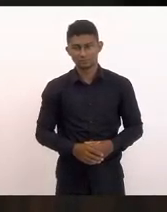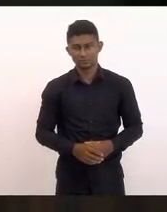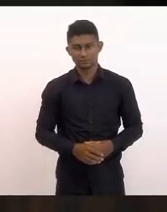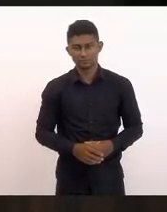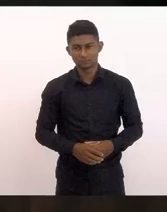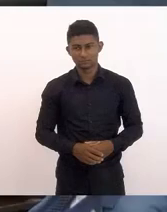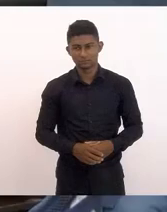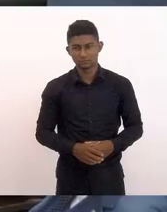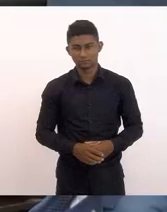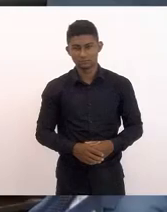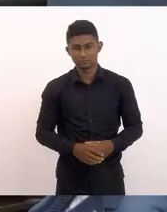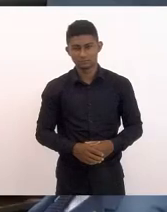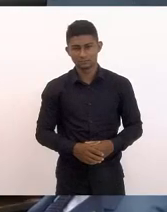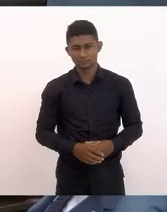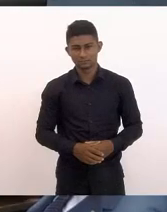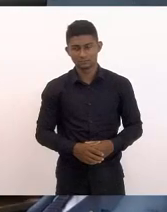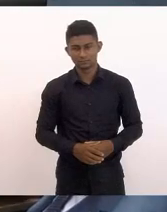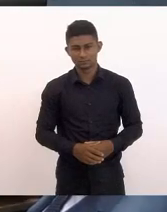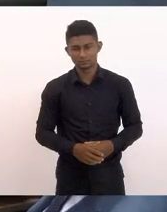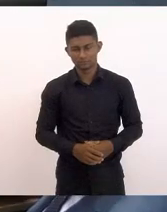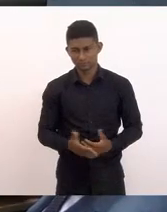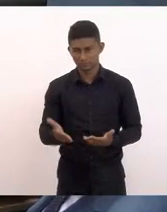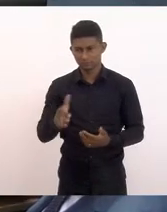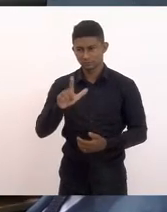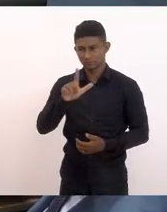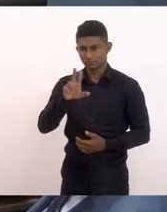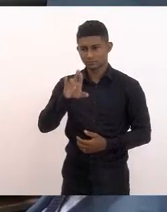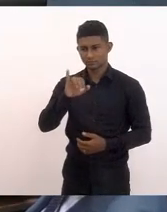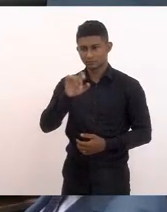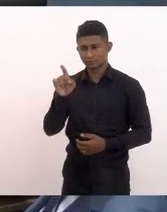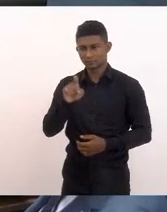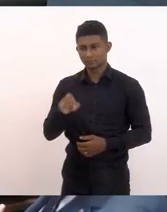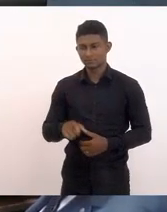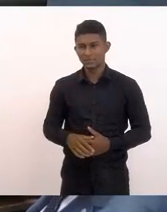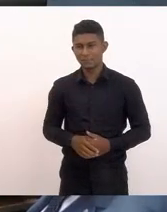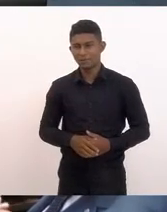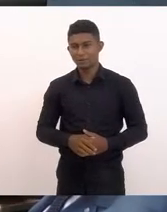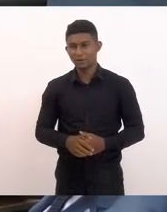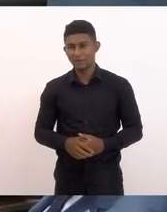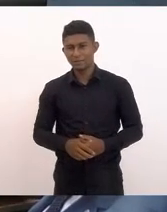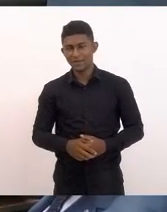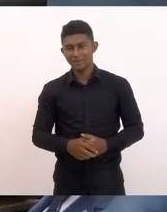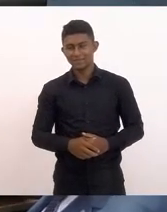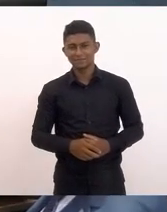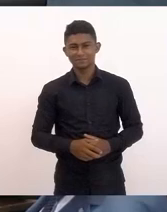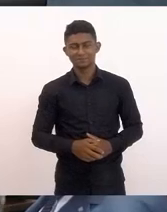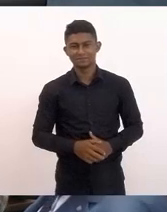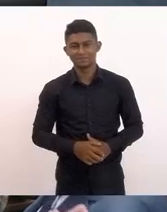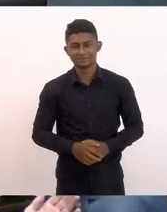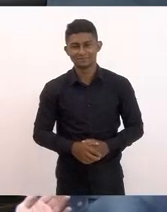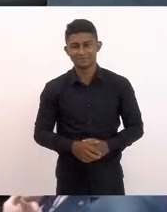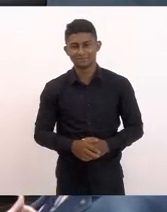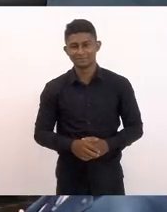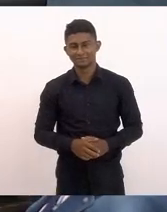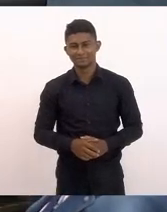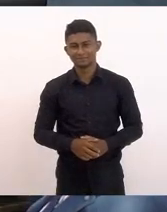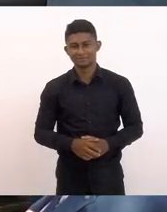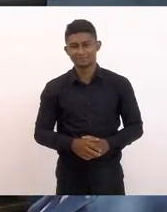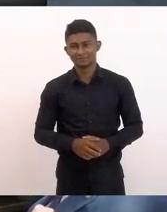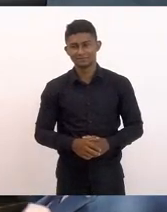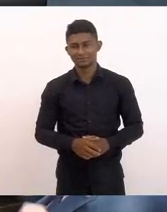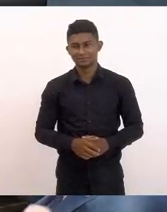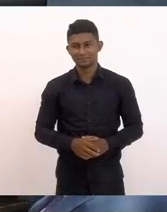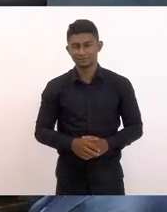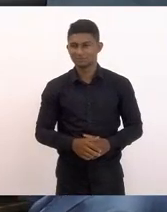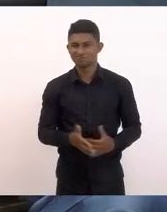estou ouvindo. Presidente. Sim, Luiz. Presidente, o som está baixo aqui, presidente. Não, mas o Mink não está falando. O